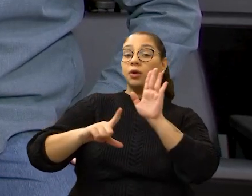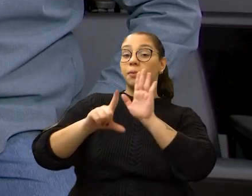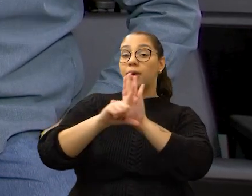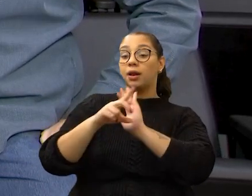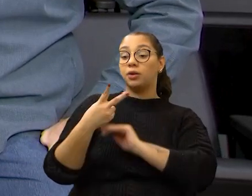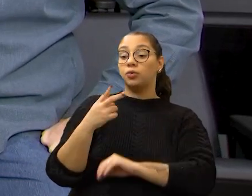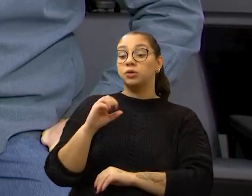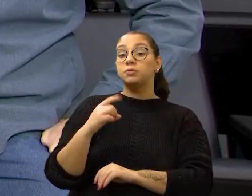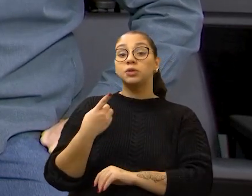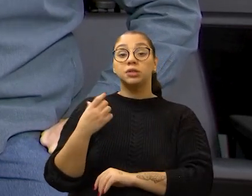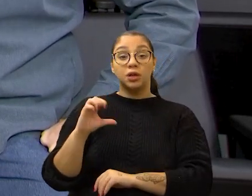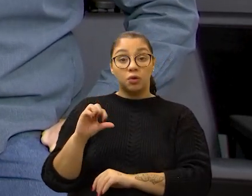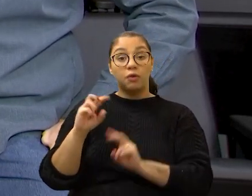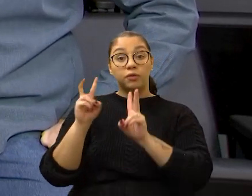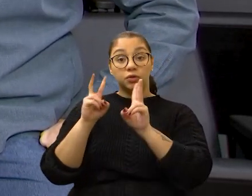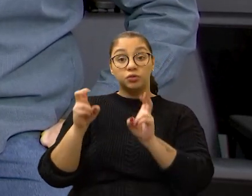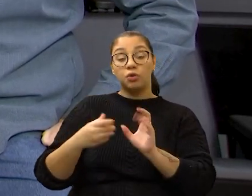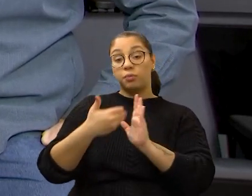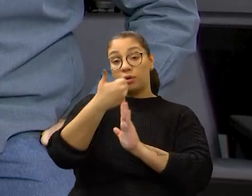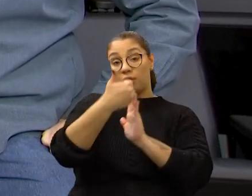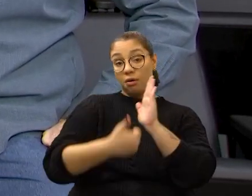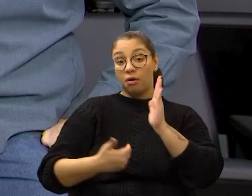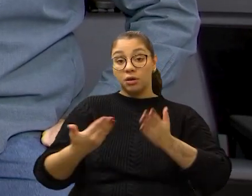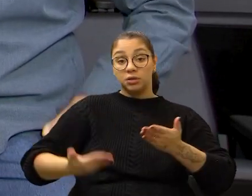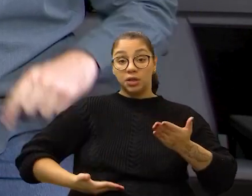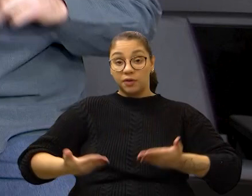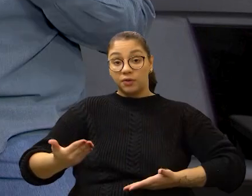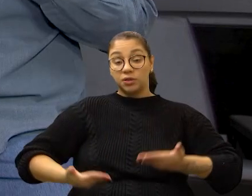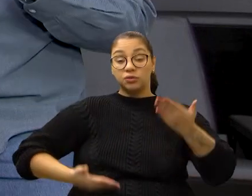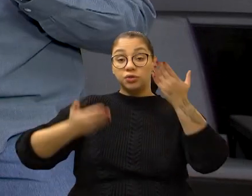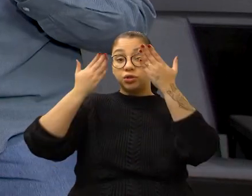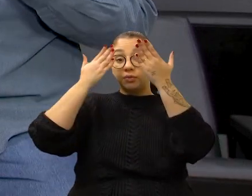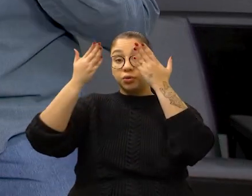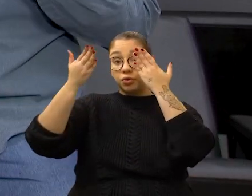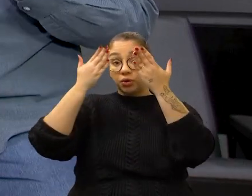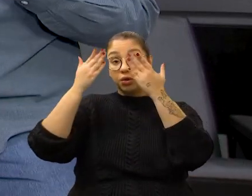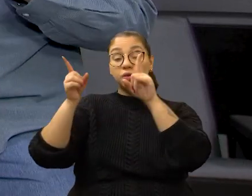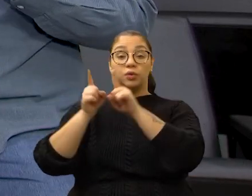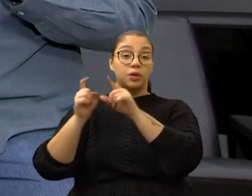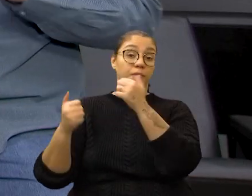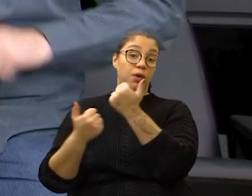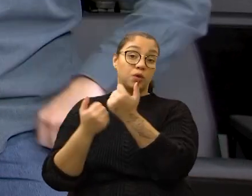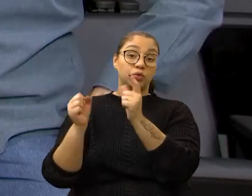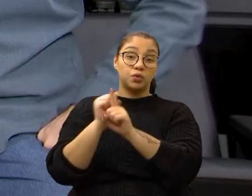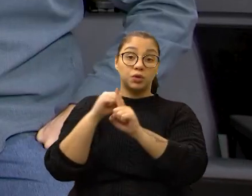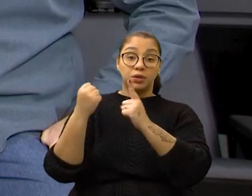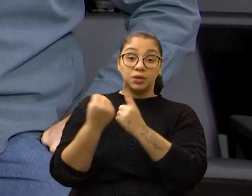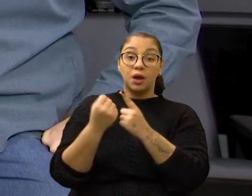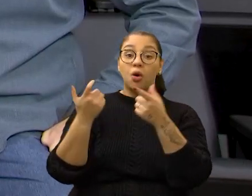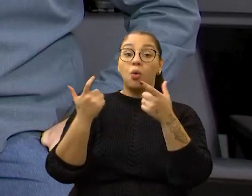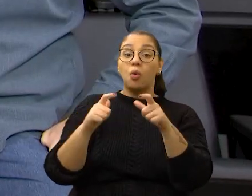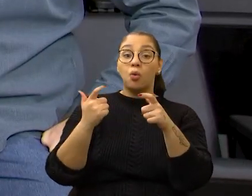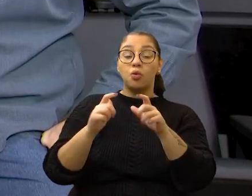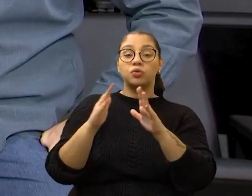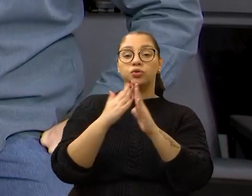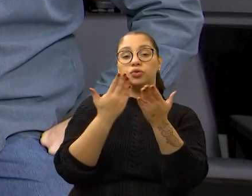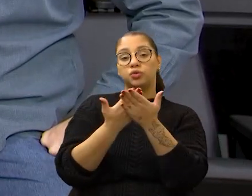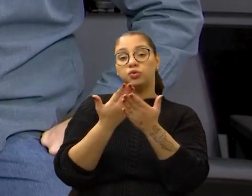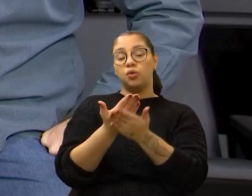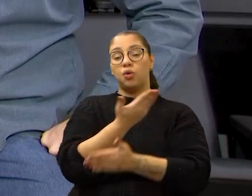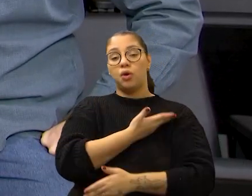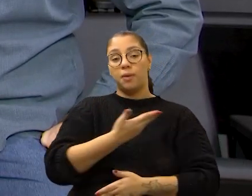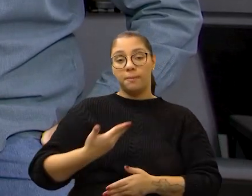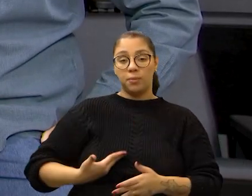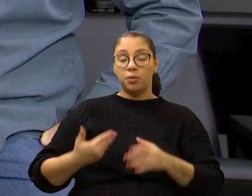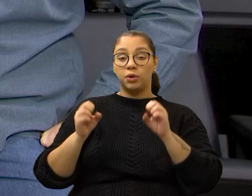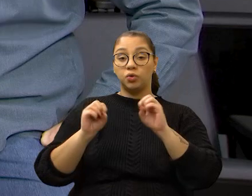de 2019 sobre a prestação de serviços de psicologia e de serviço social nas redes públicas